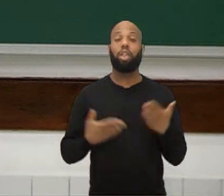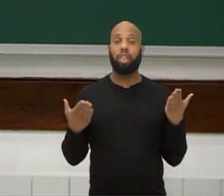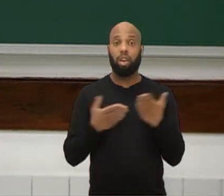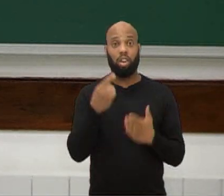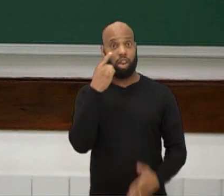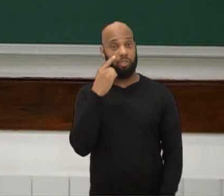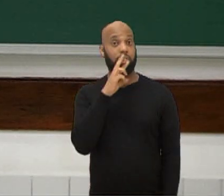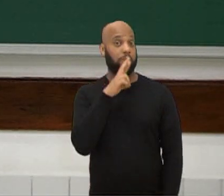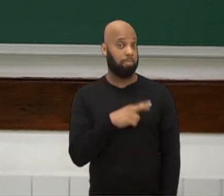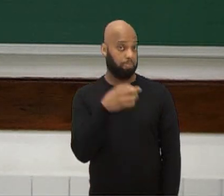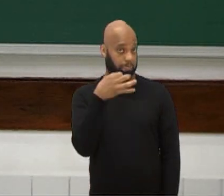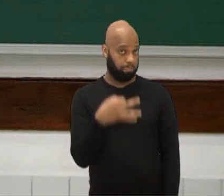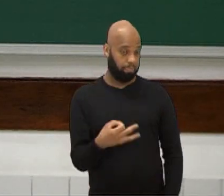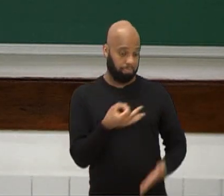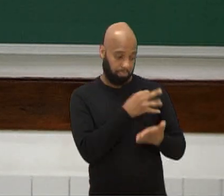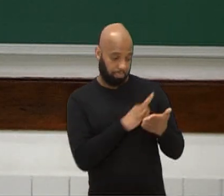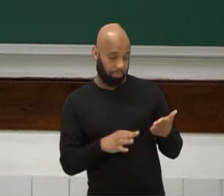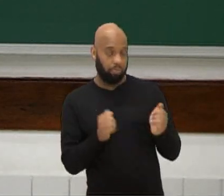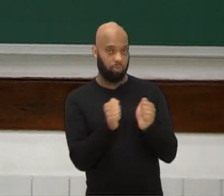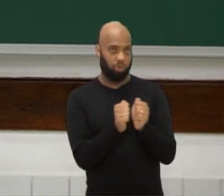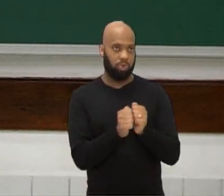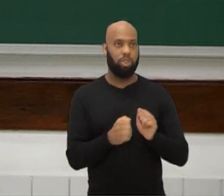Vamos conferir as respostas? Vamos corrigir?